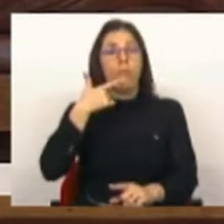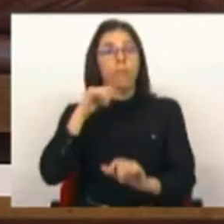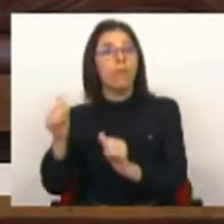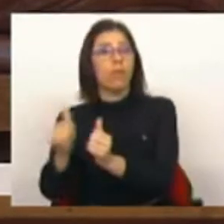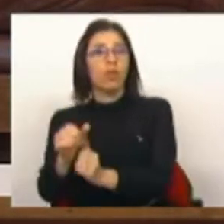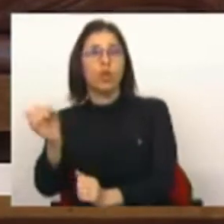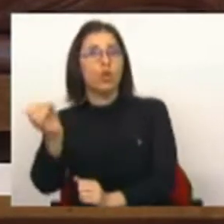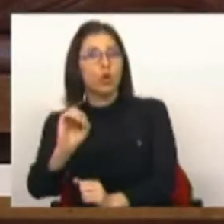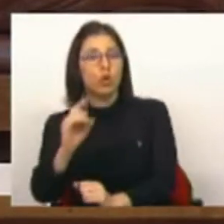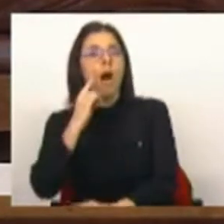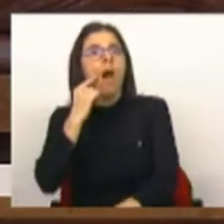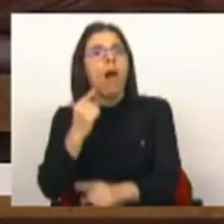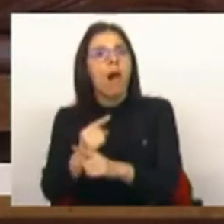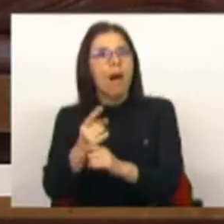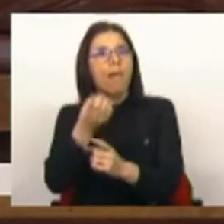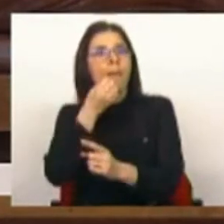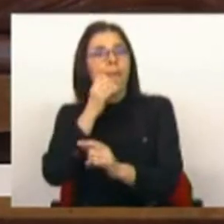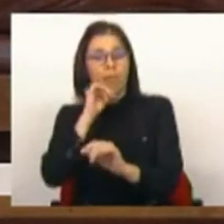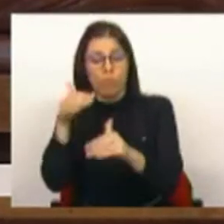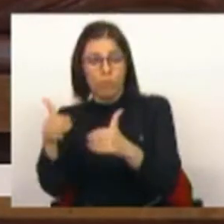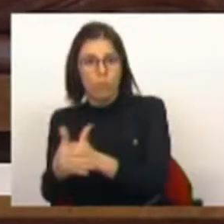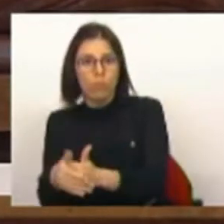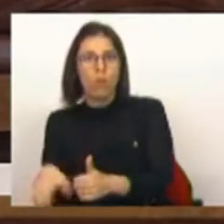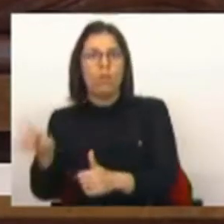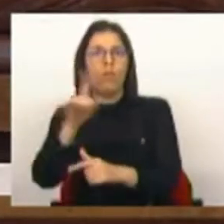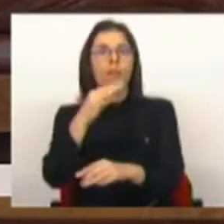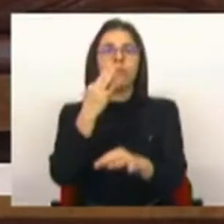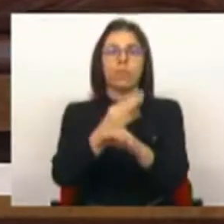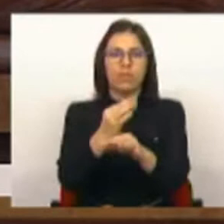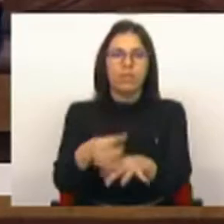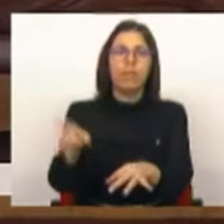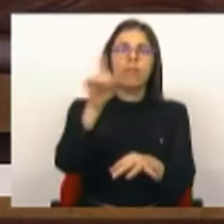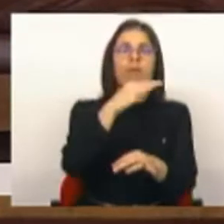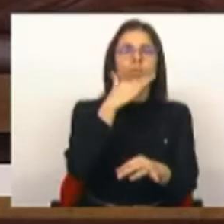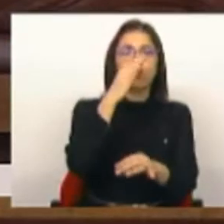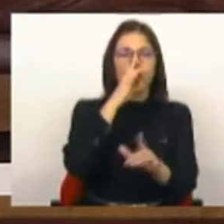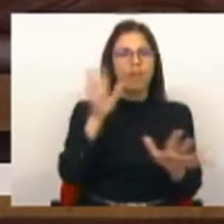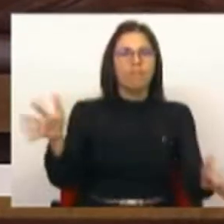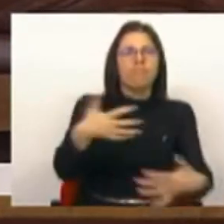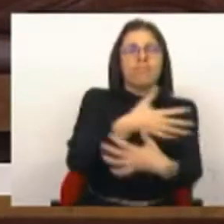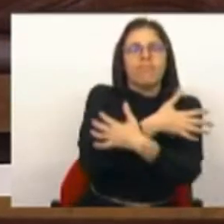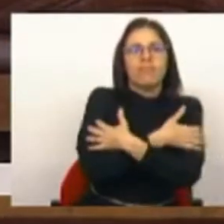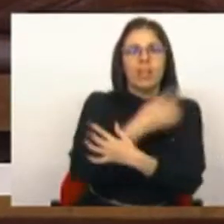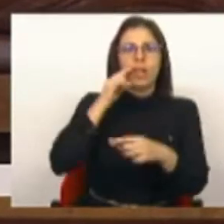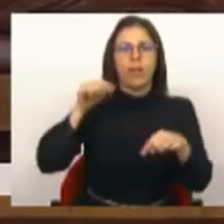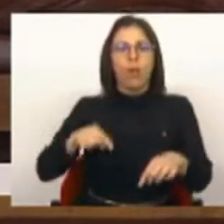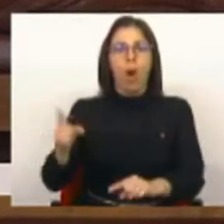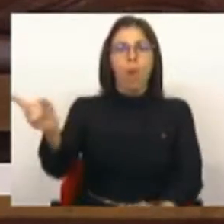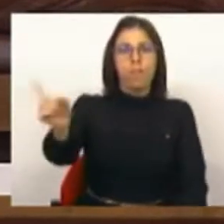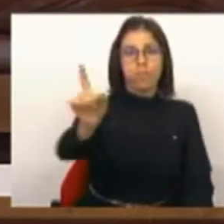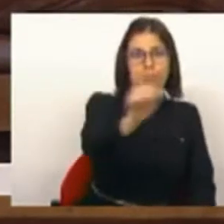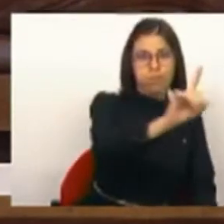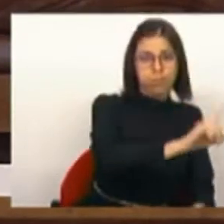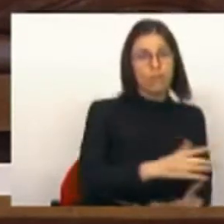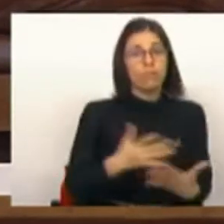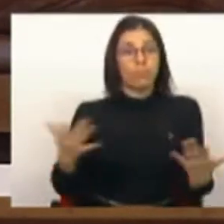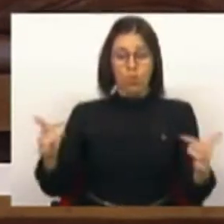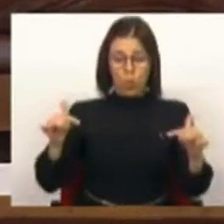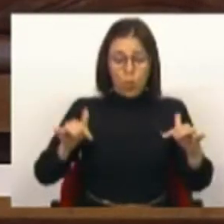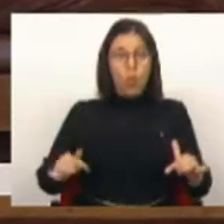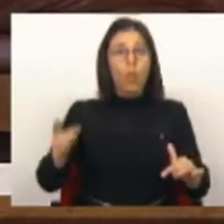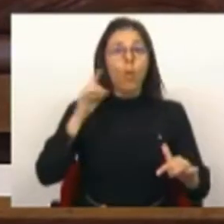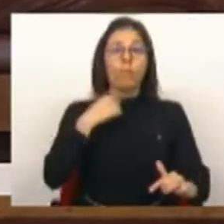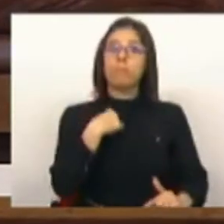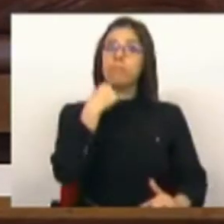lado daqueles que perderam, daqueles que celebraram e daqueles que queriam abraçar no dia de hoje. E por isso, hoje é o